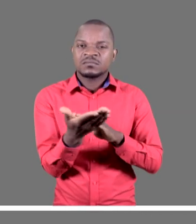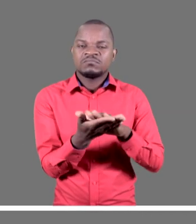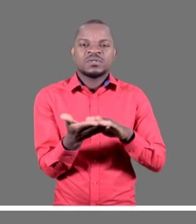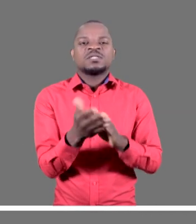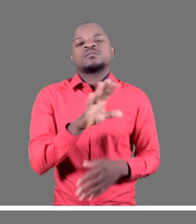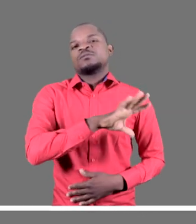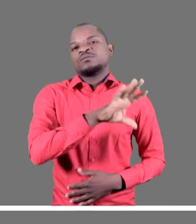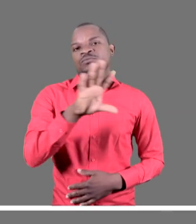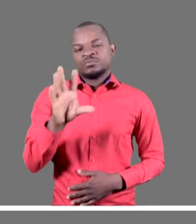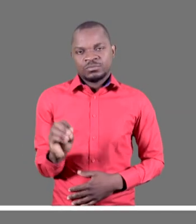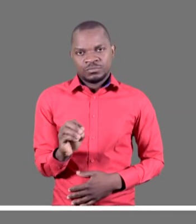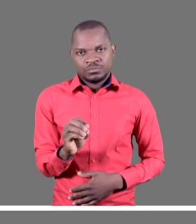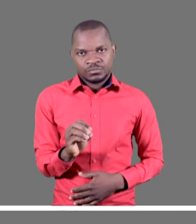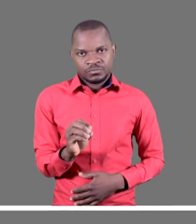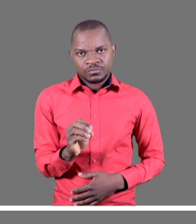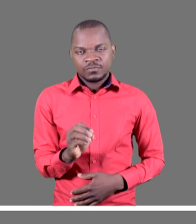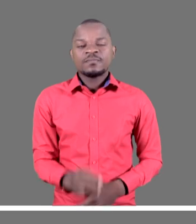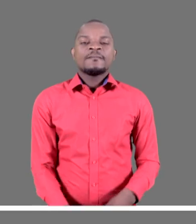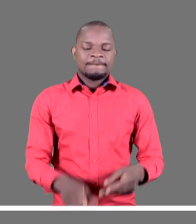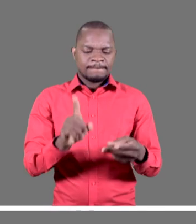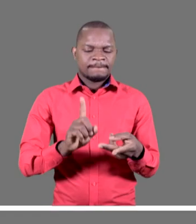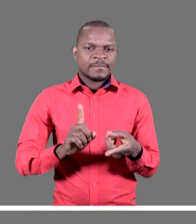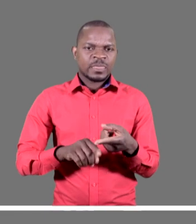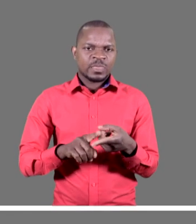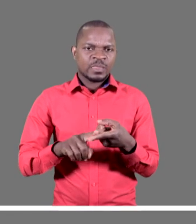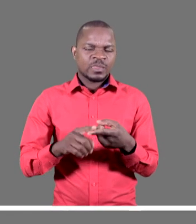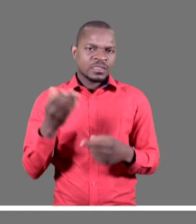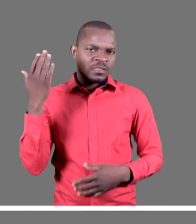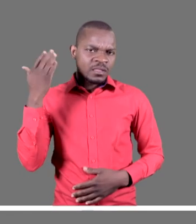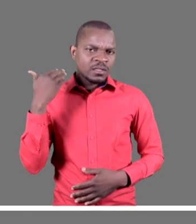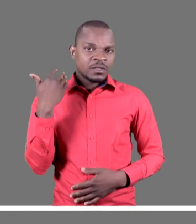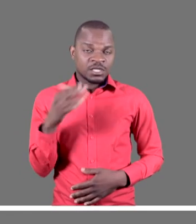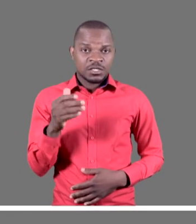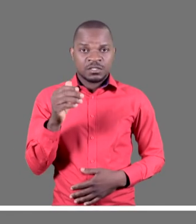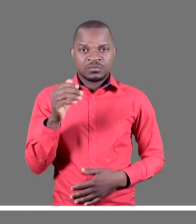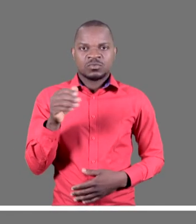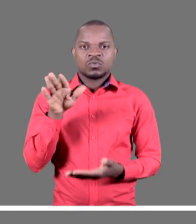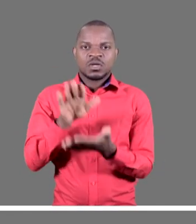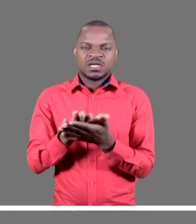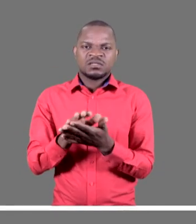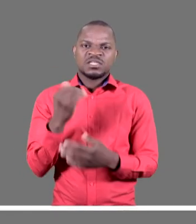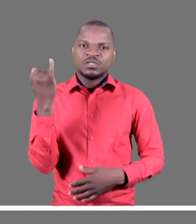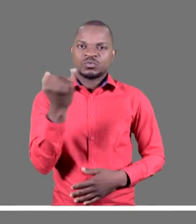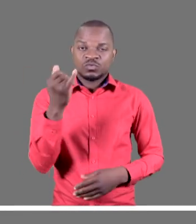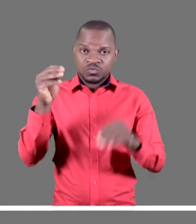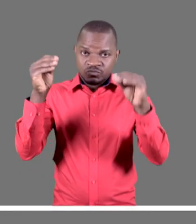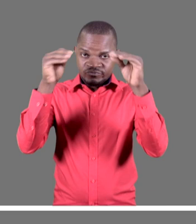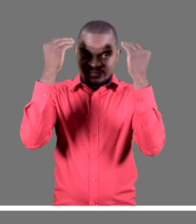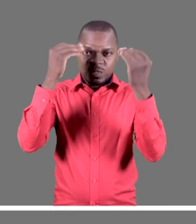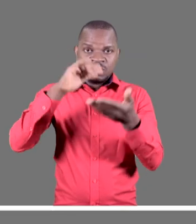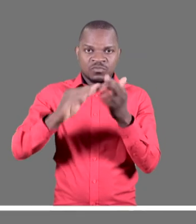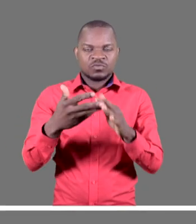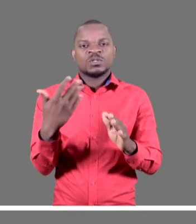tudo. tanto que há pouco tempo introduziu-se no Instituto de Formação de Professores a